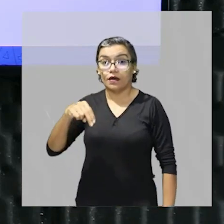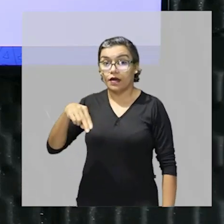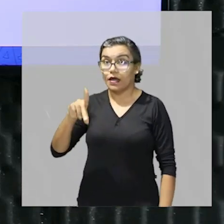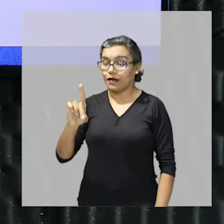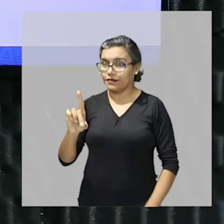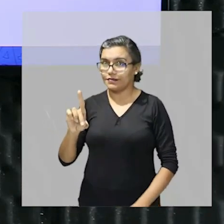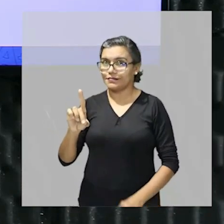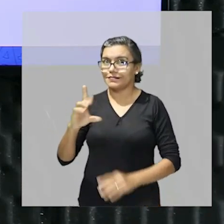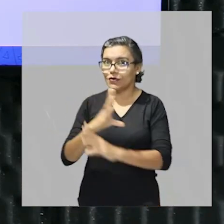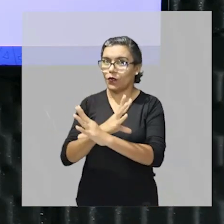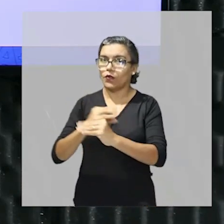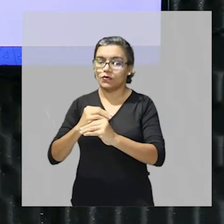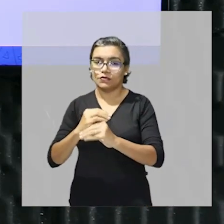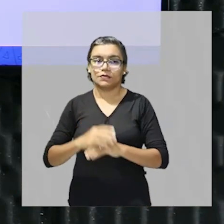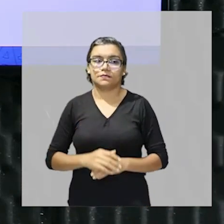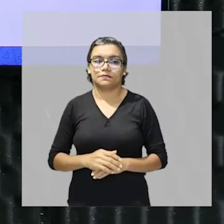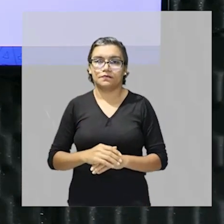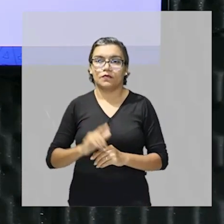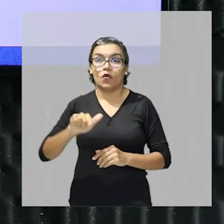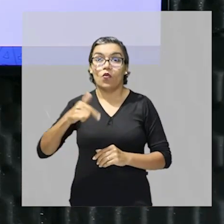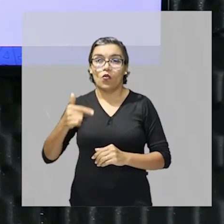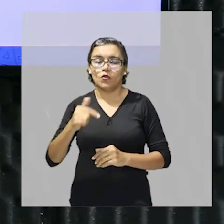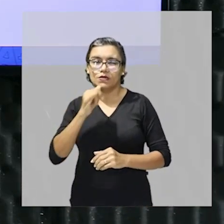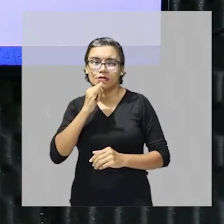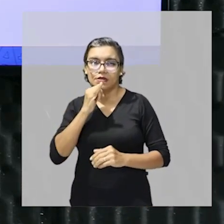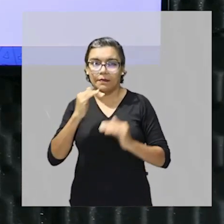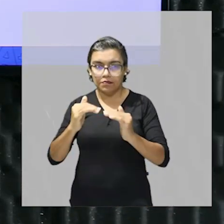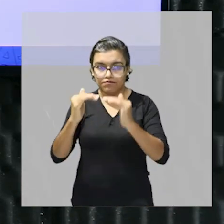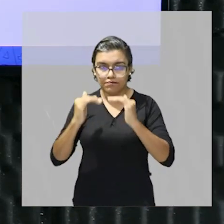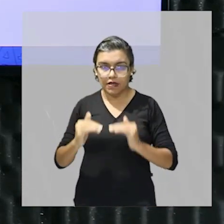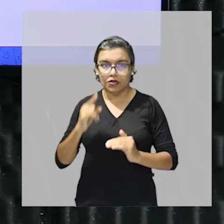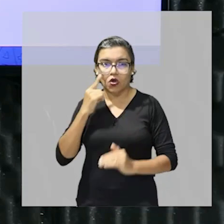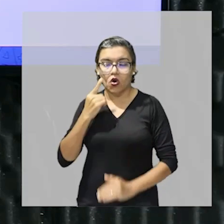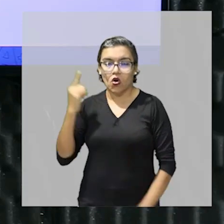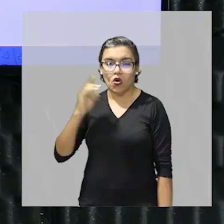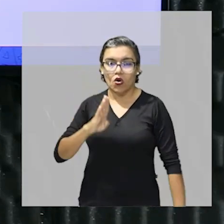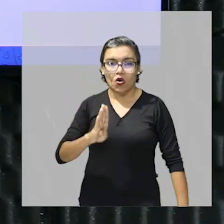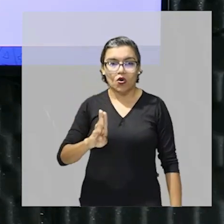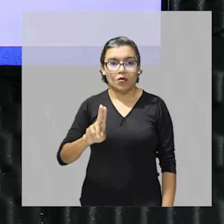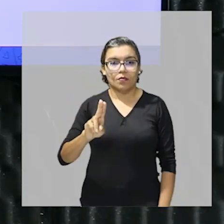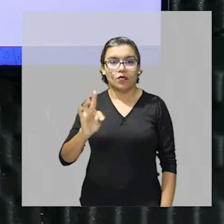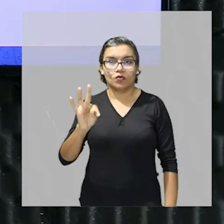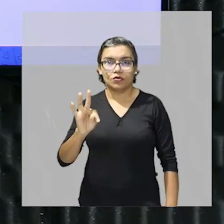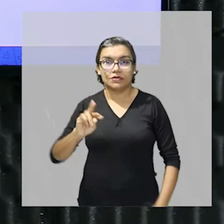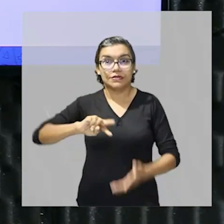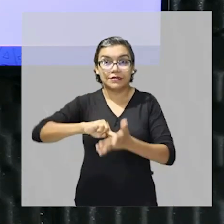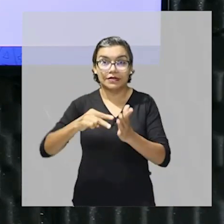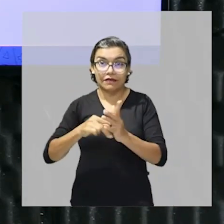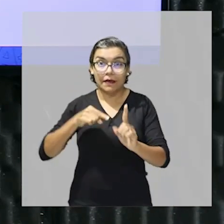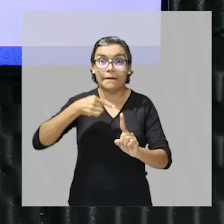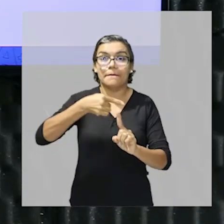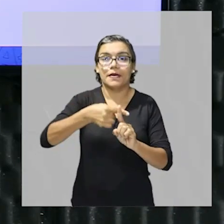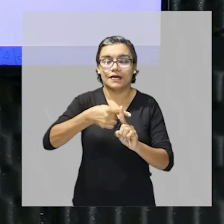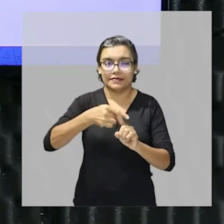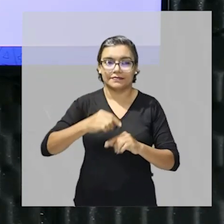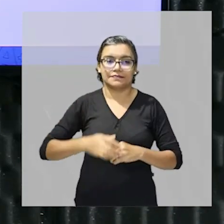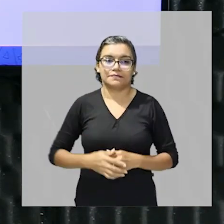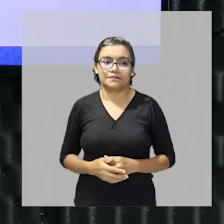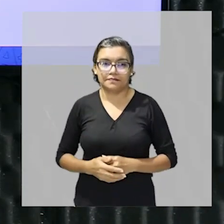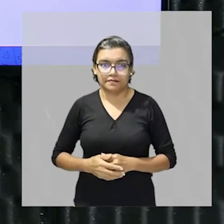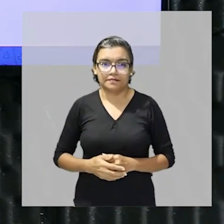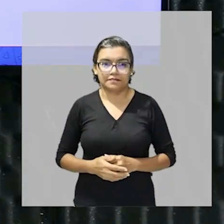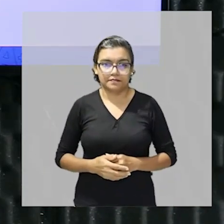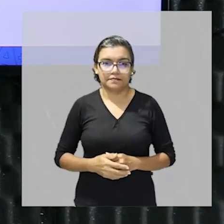de baixo, eu tenho but. But significa mas, que é a ideia de contraste. Today is